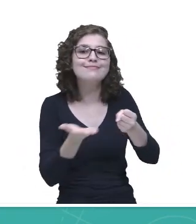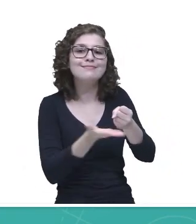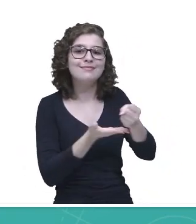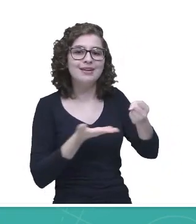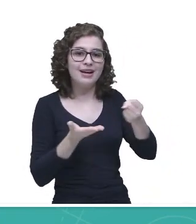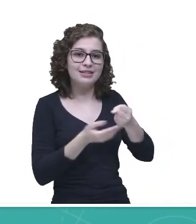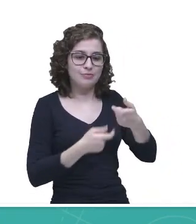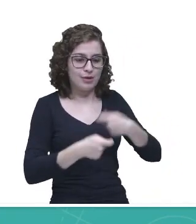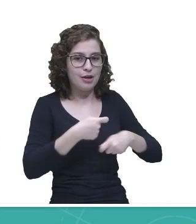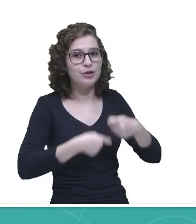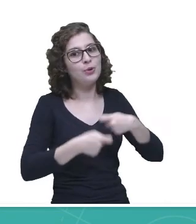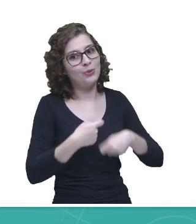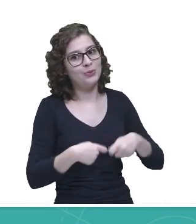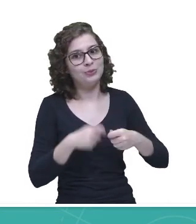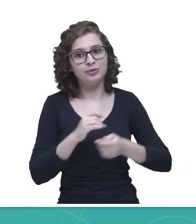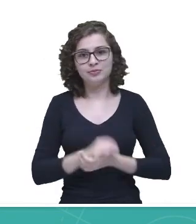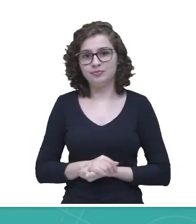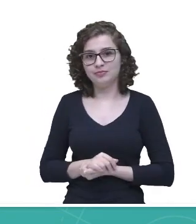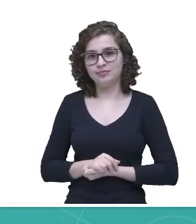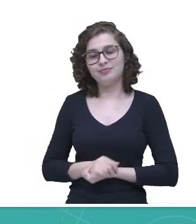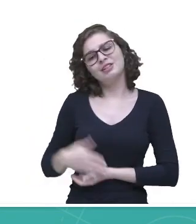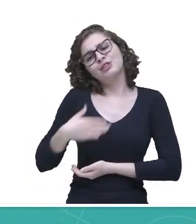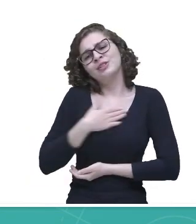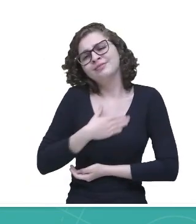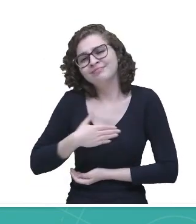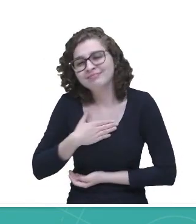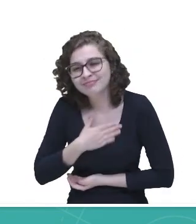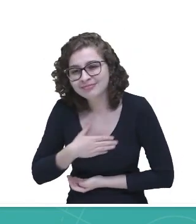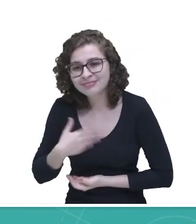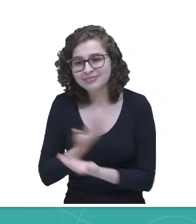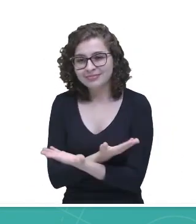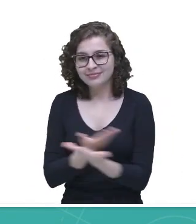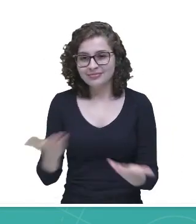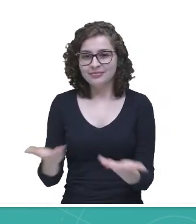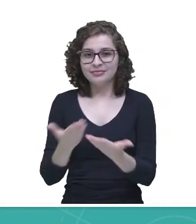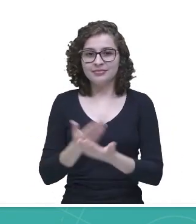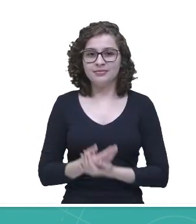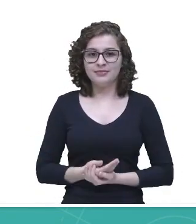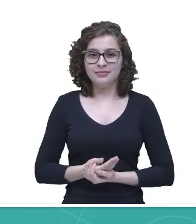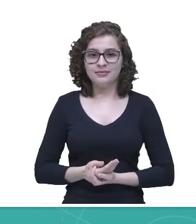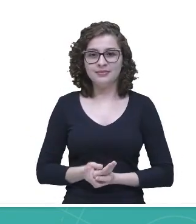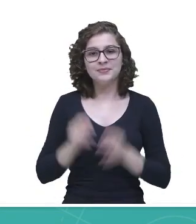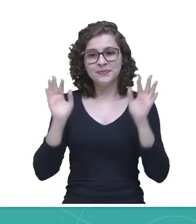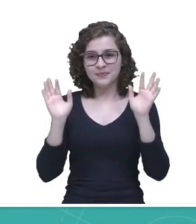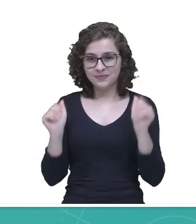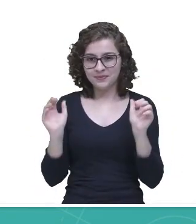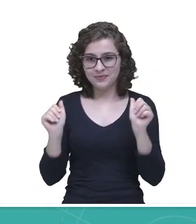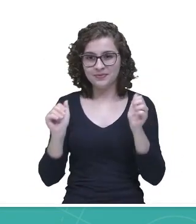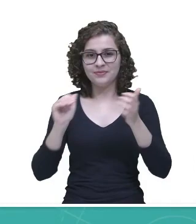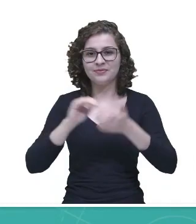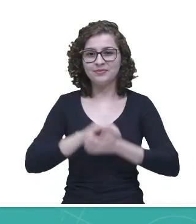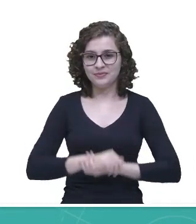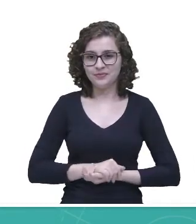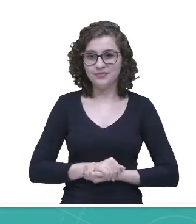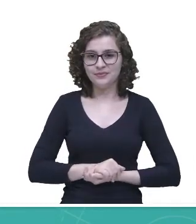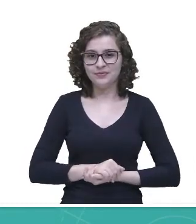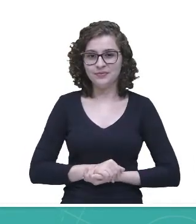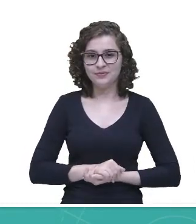bem? Então, queridos, foi um prazer estar com vocês em mais uma correção do Exercitando e até a próxima com toda certeza.